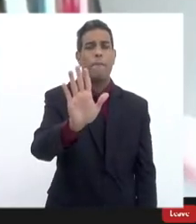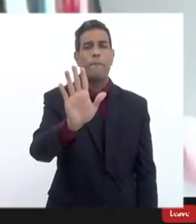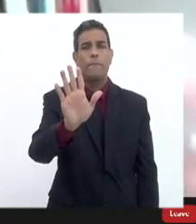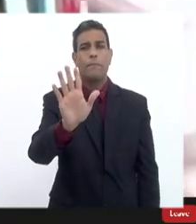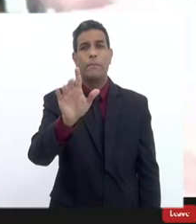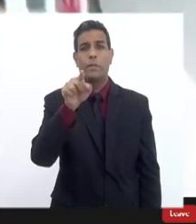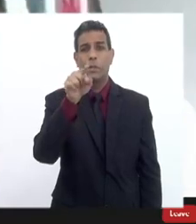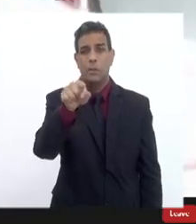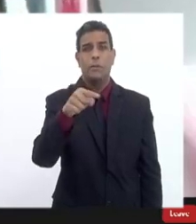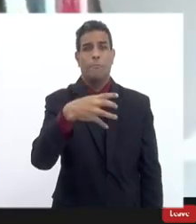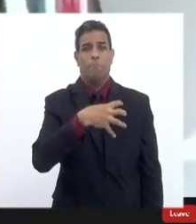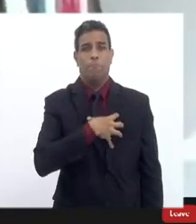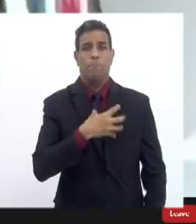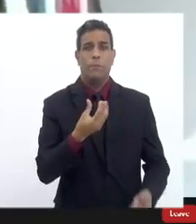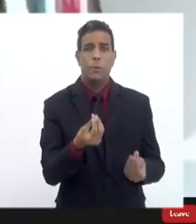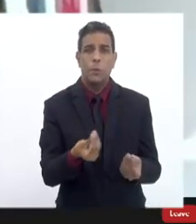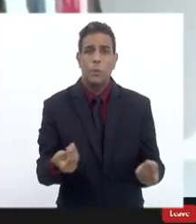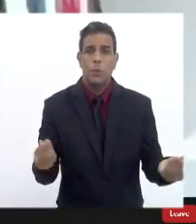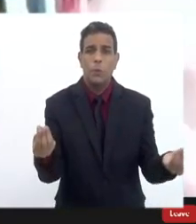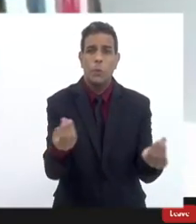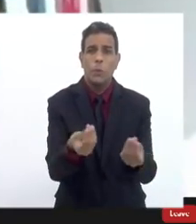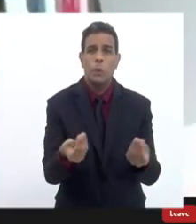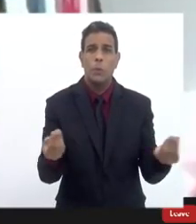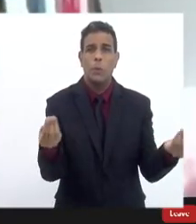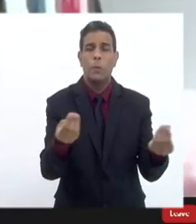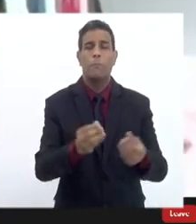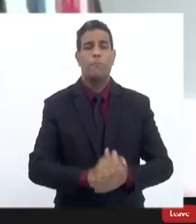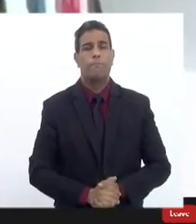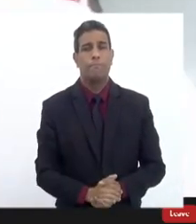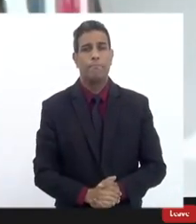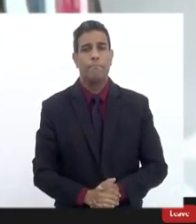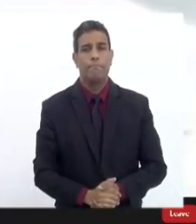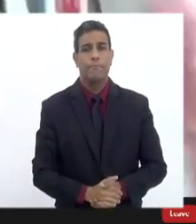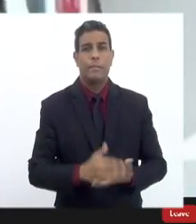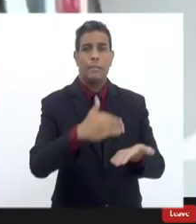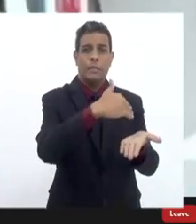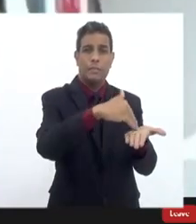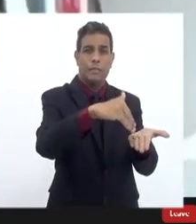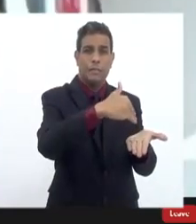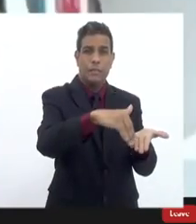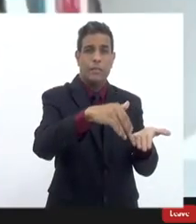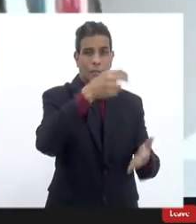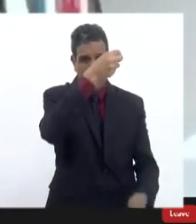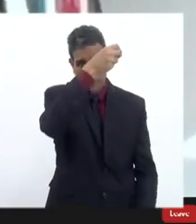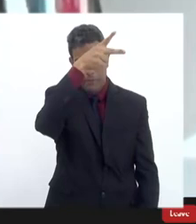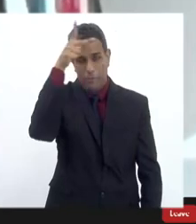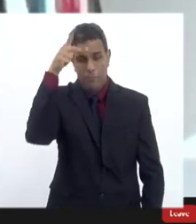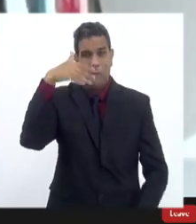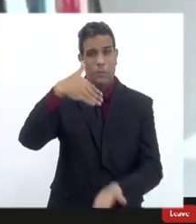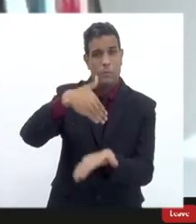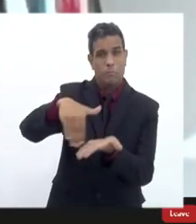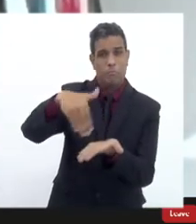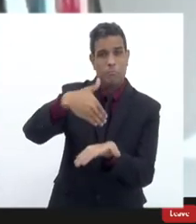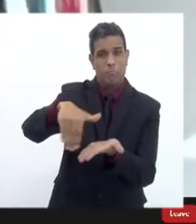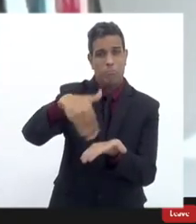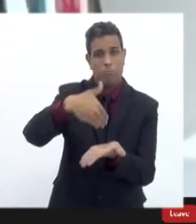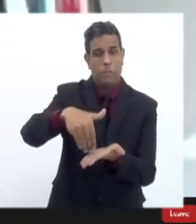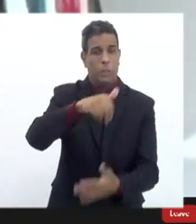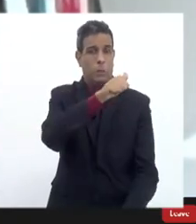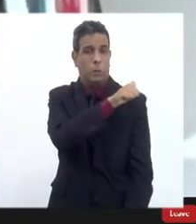E sensíveis às duas Secretaria de Educação do município e, por meio